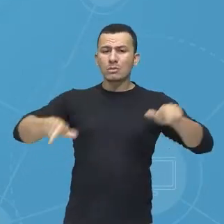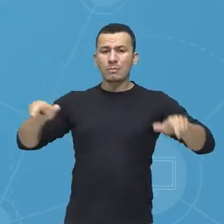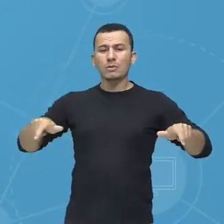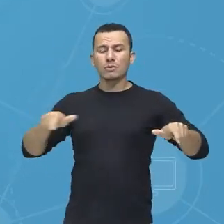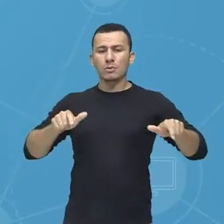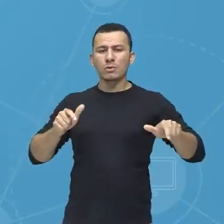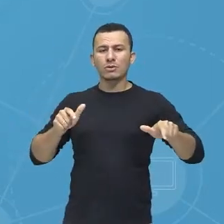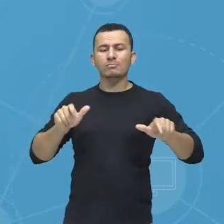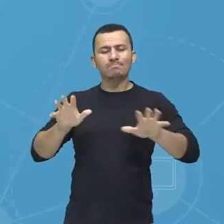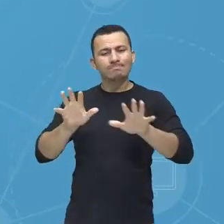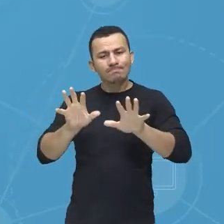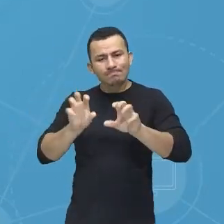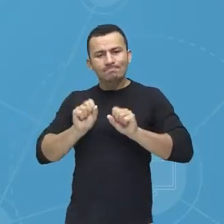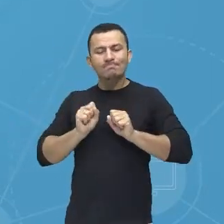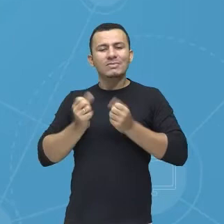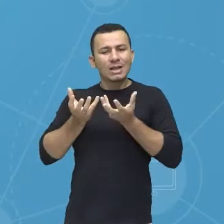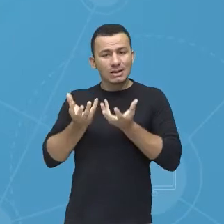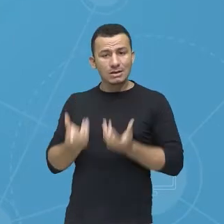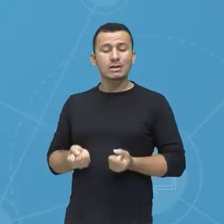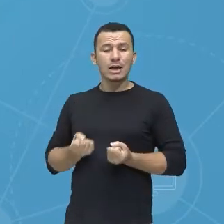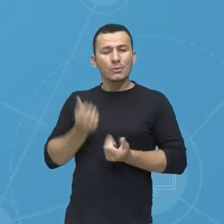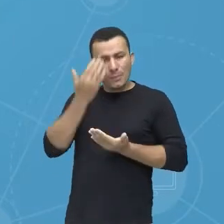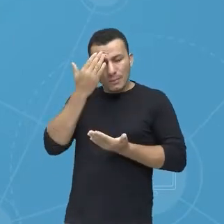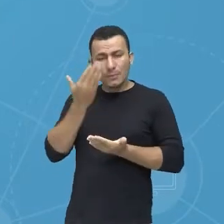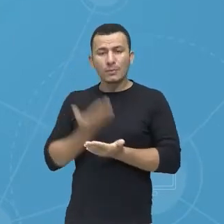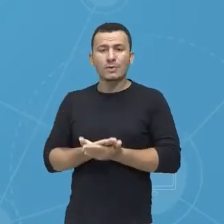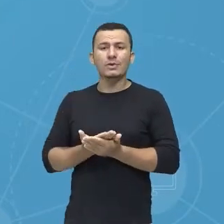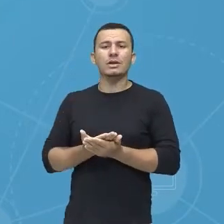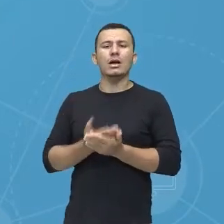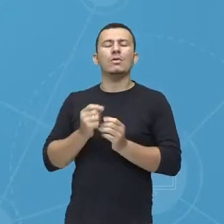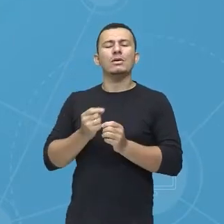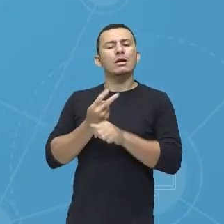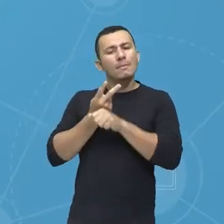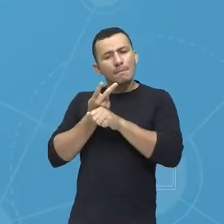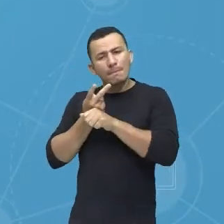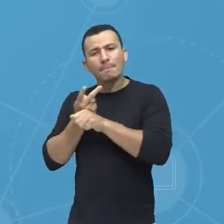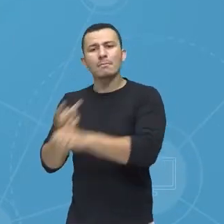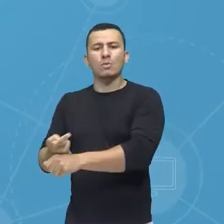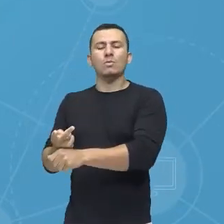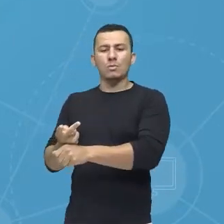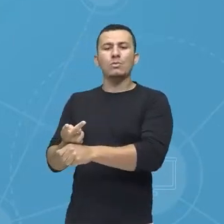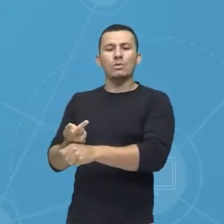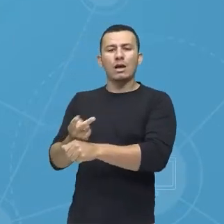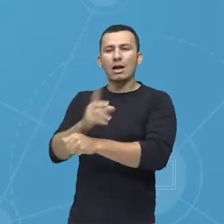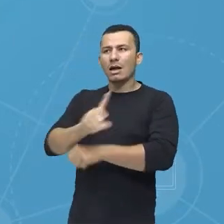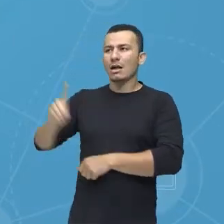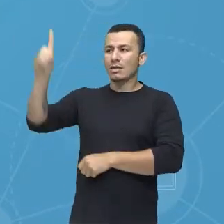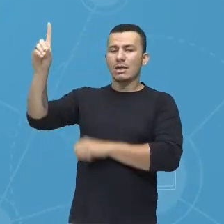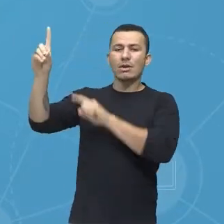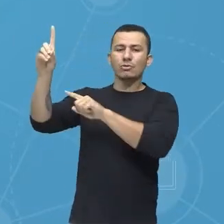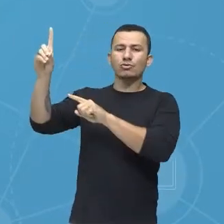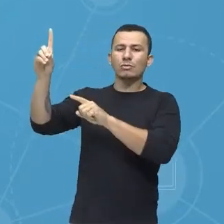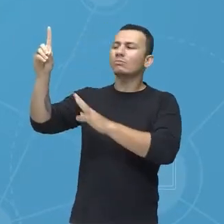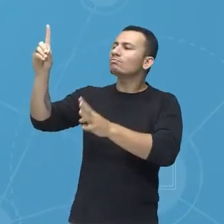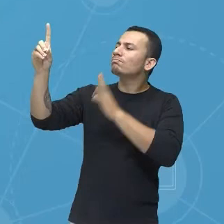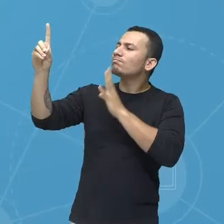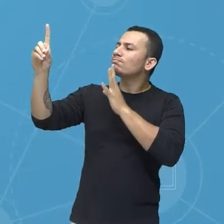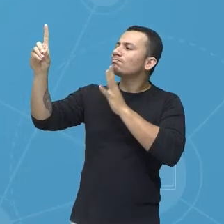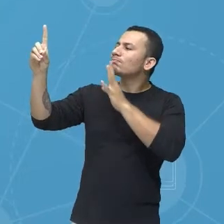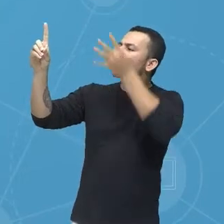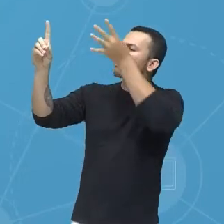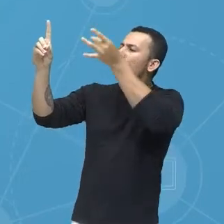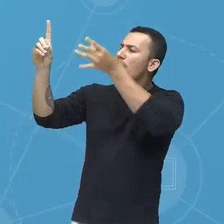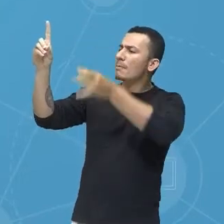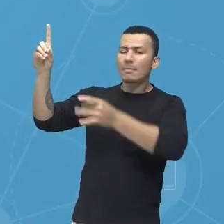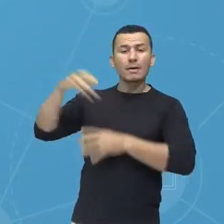sua vida esta crença para buscar este Deus, para ter o conhecimento.